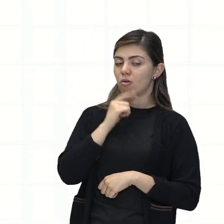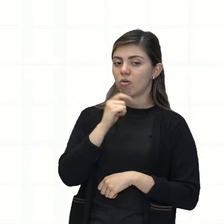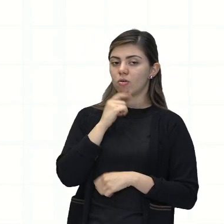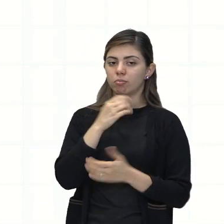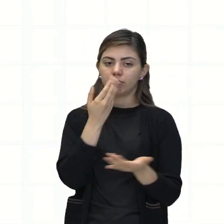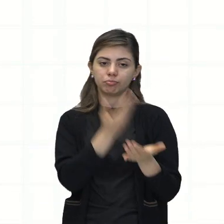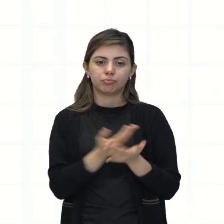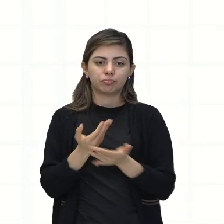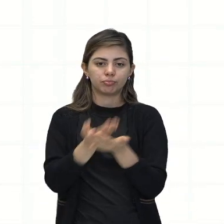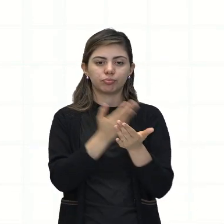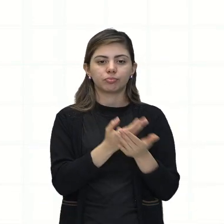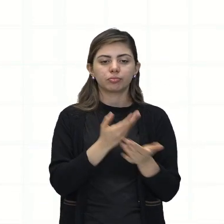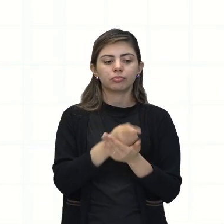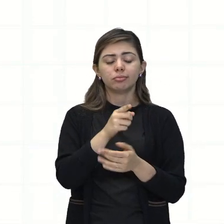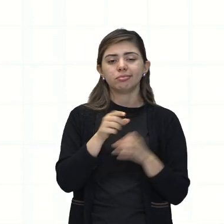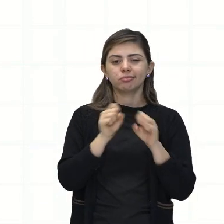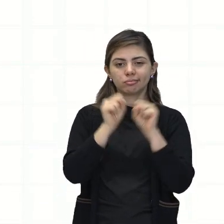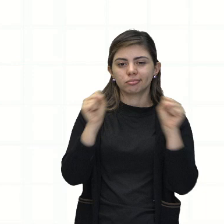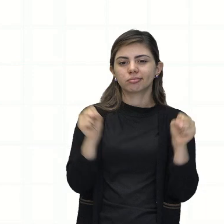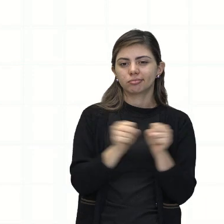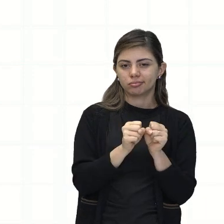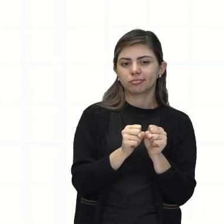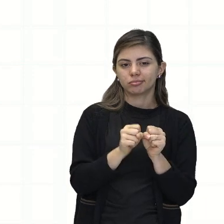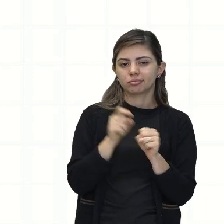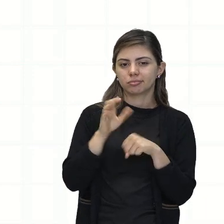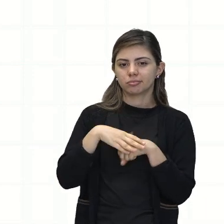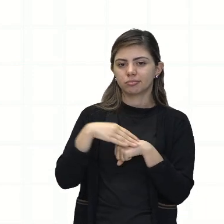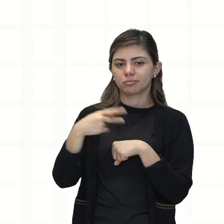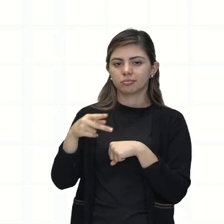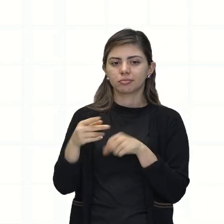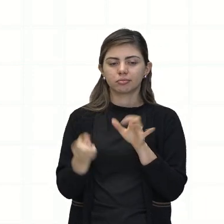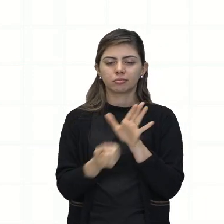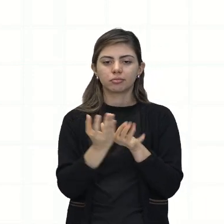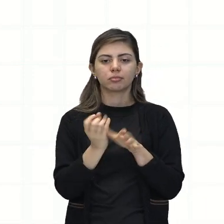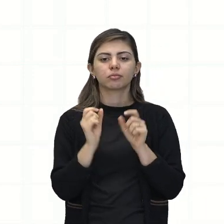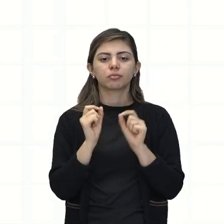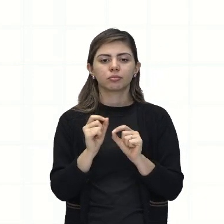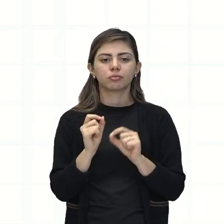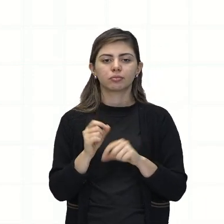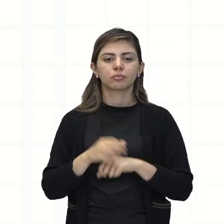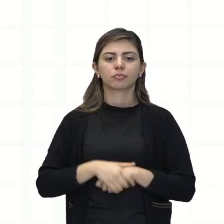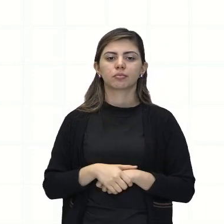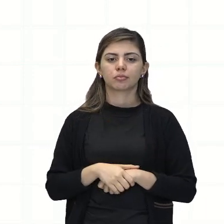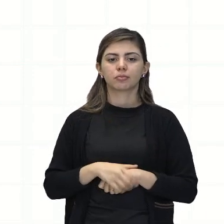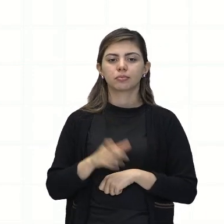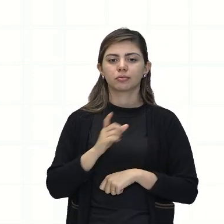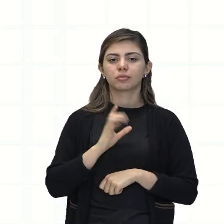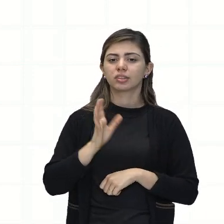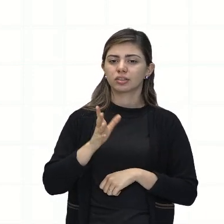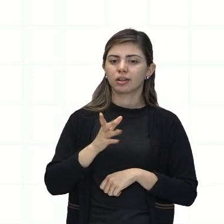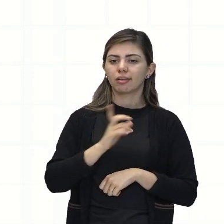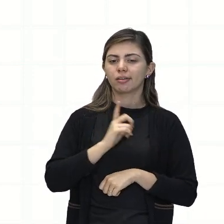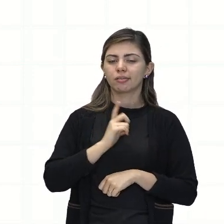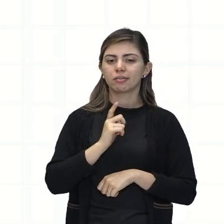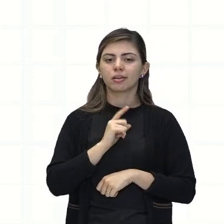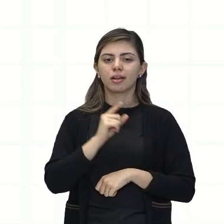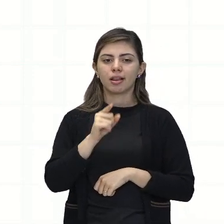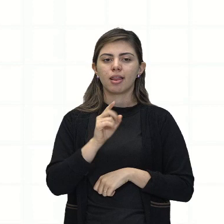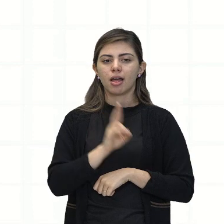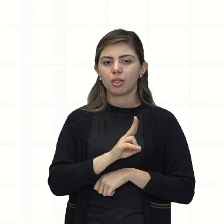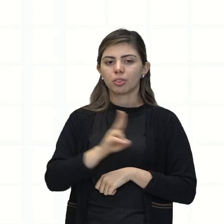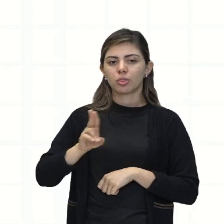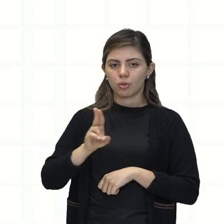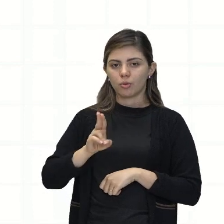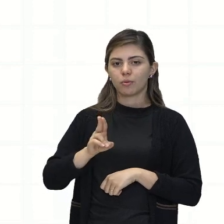nesse sistema de classificação binomial, este nome já era escrito em latim. Então, já é